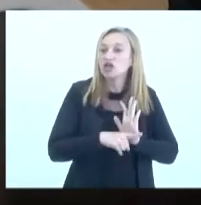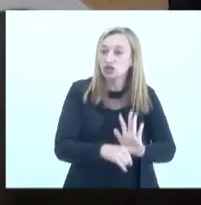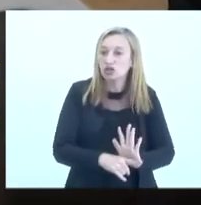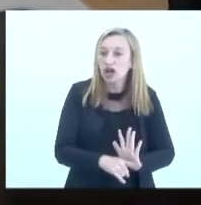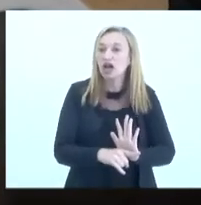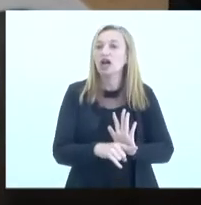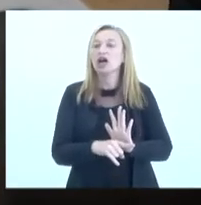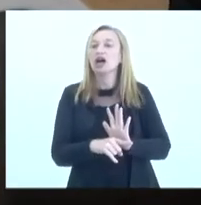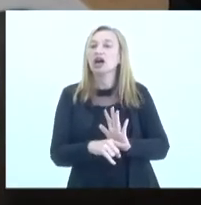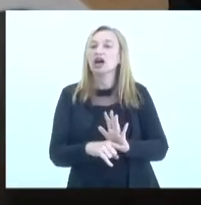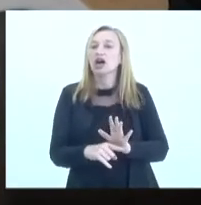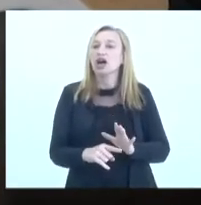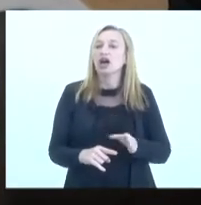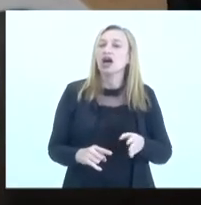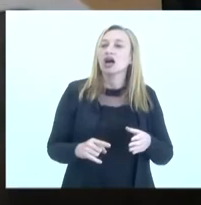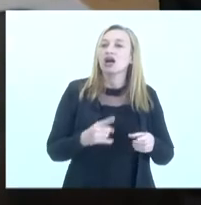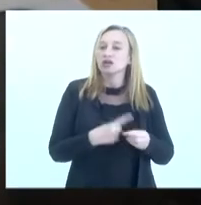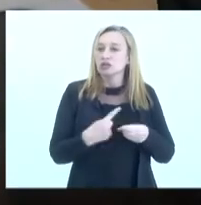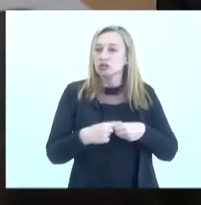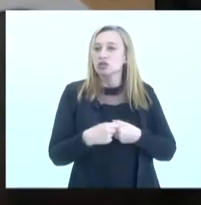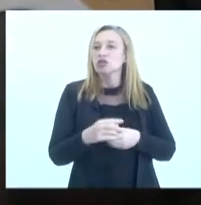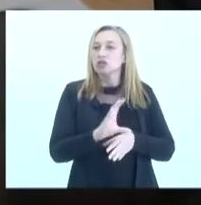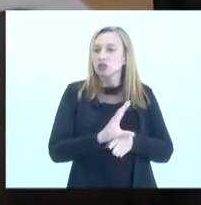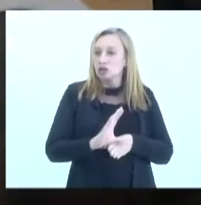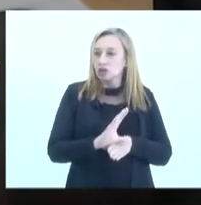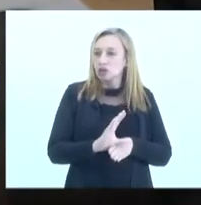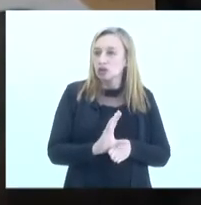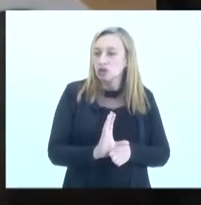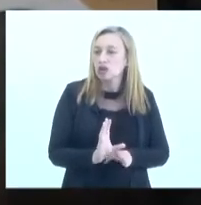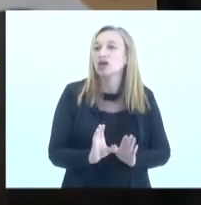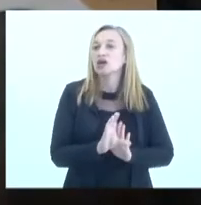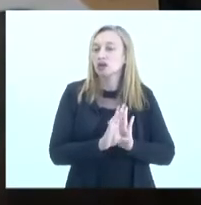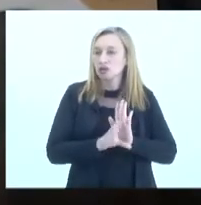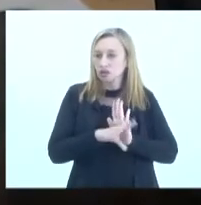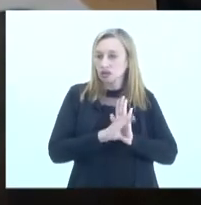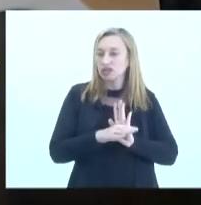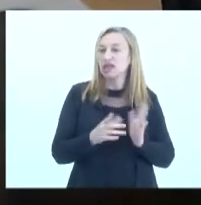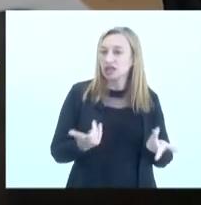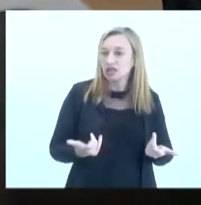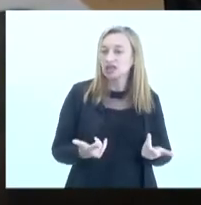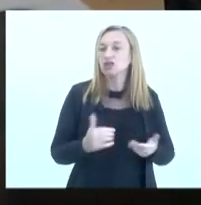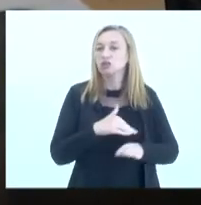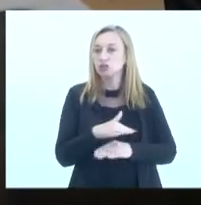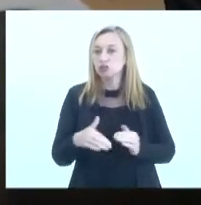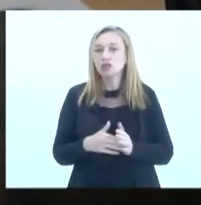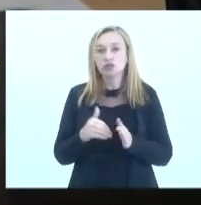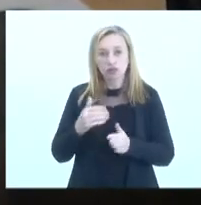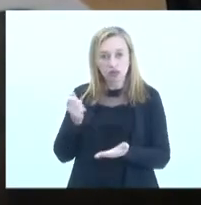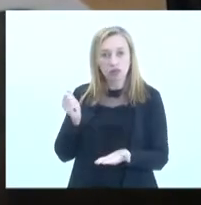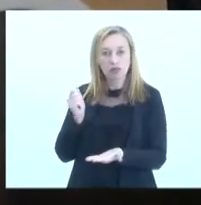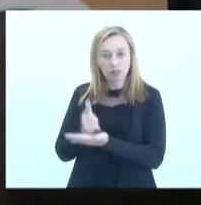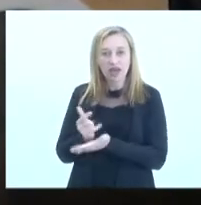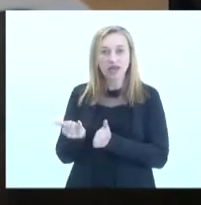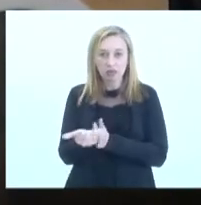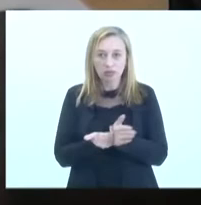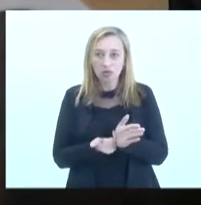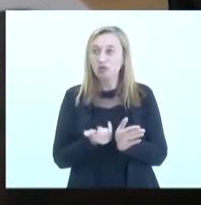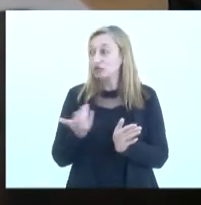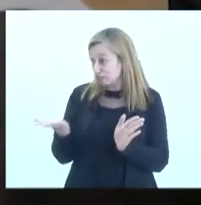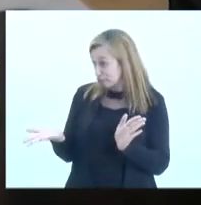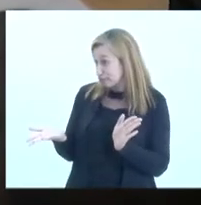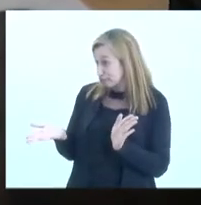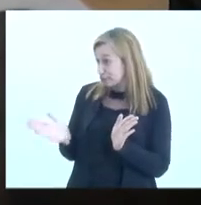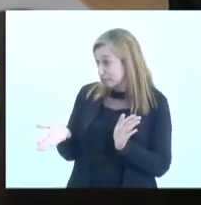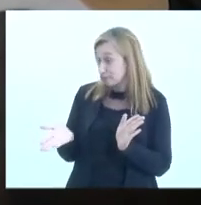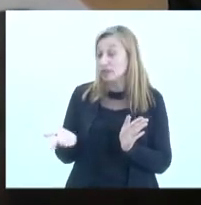municípios no seguinte conceito. Existe uma forma hoje, todo mundo aqui é contribuinte e a gente paga imposto de renda, não é verdade? Querendo ou não, a gente